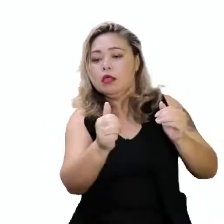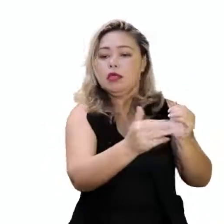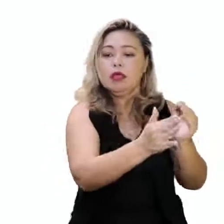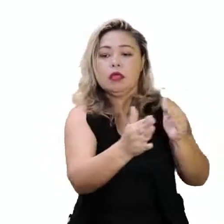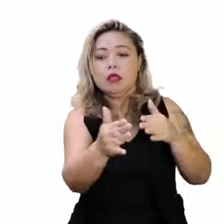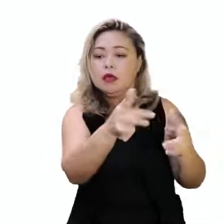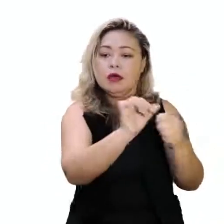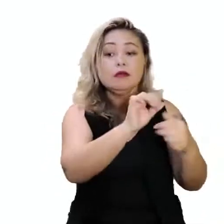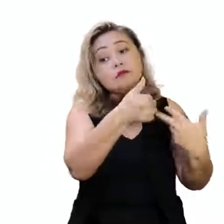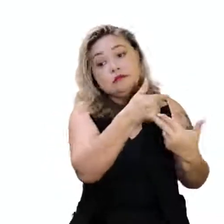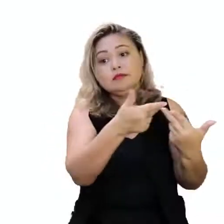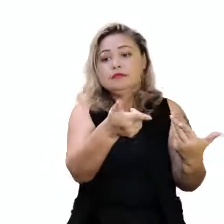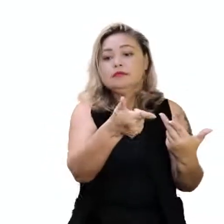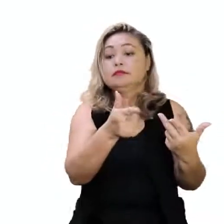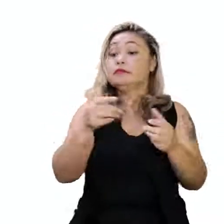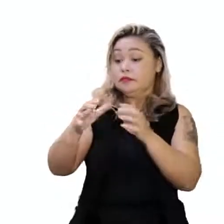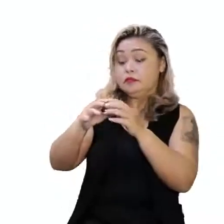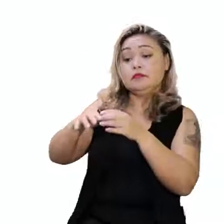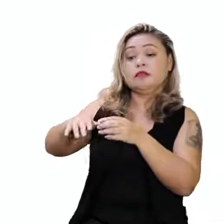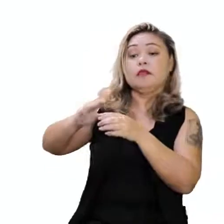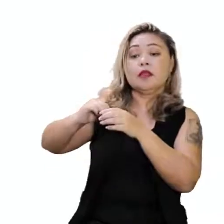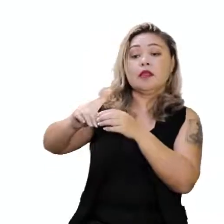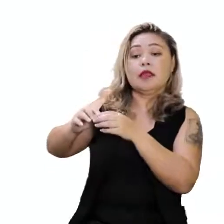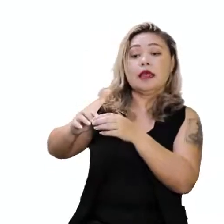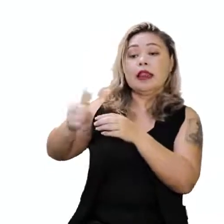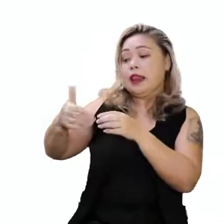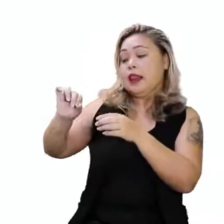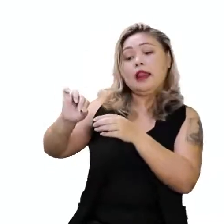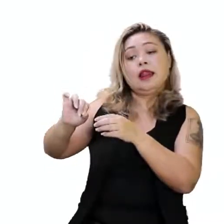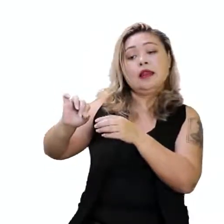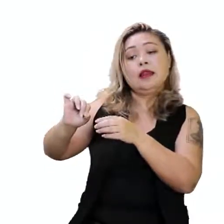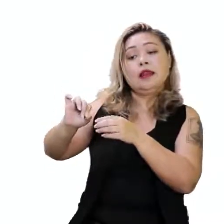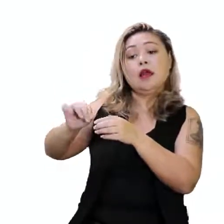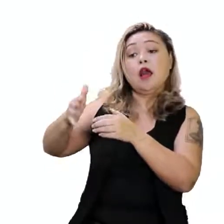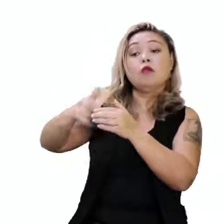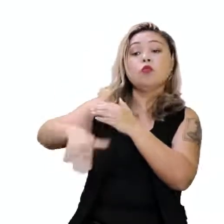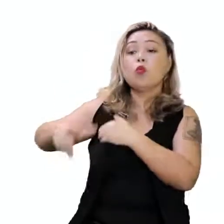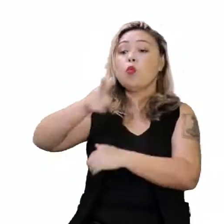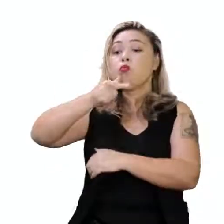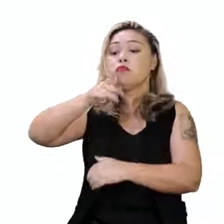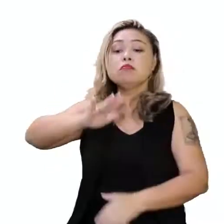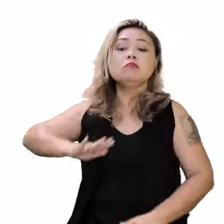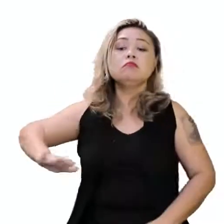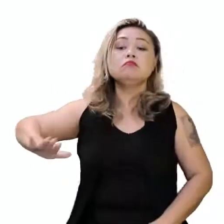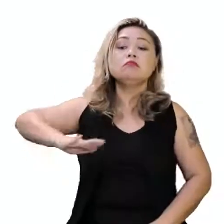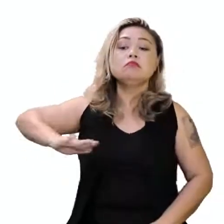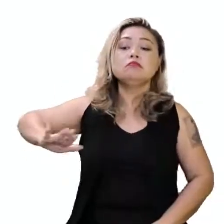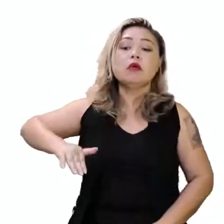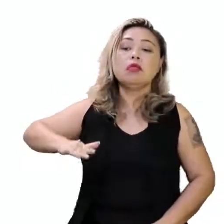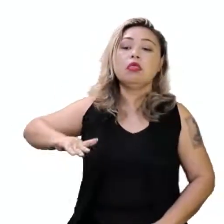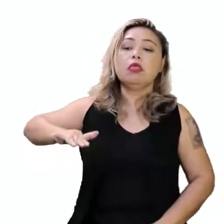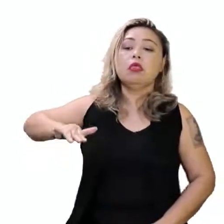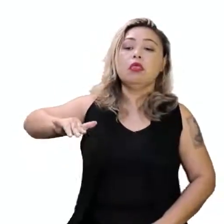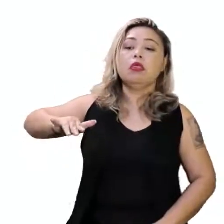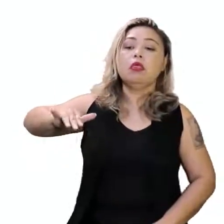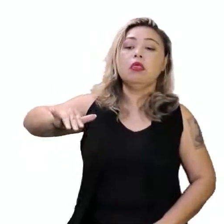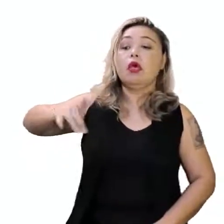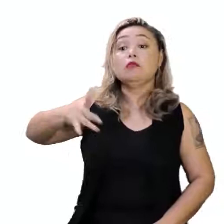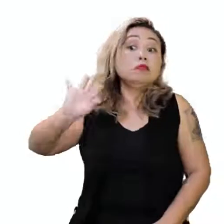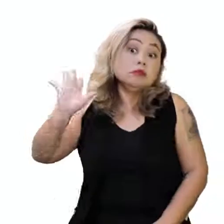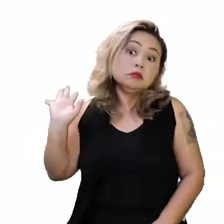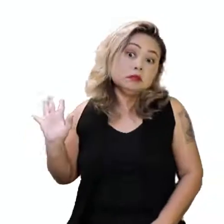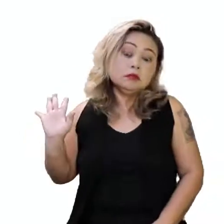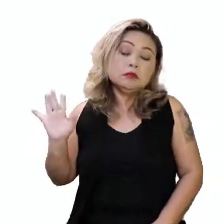desviar o curso, fazer alguma coisa lá. E a outra, eu vou colocar num ambiente aquático. Elas vão ter que se virar para boiar, para sei lá o que elas vão ter que